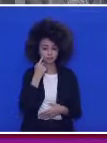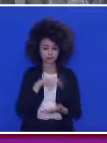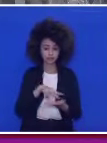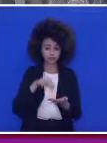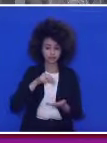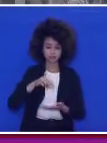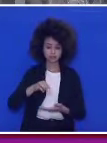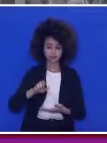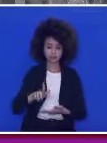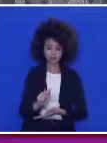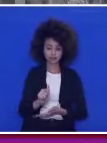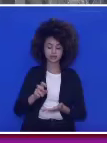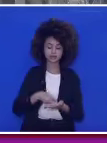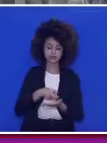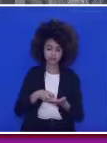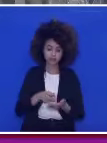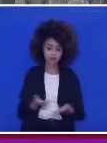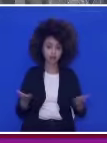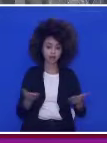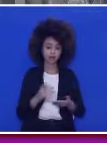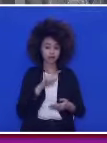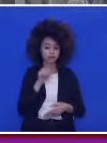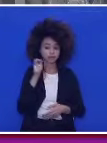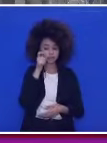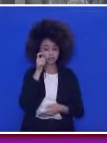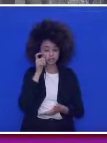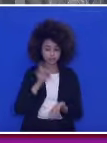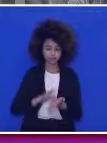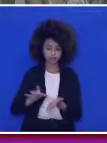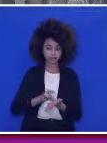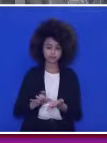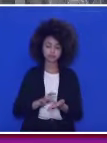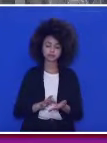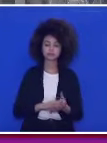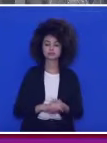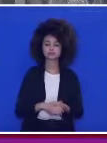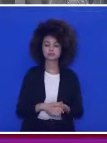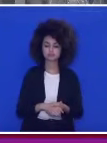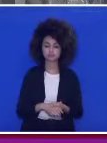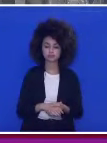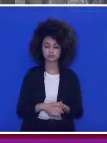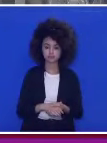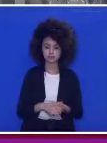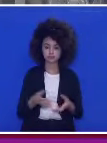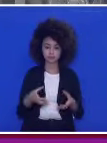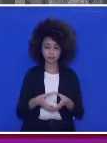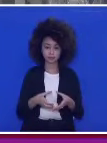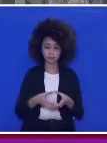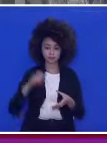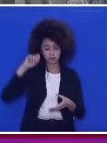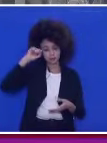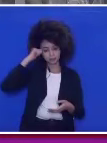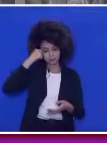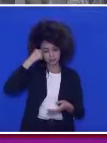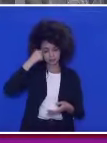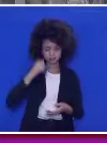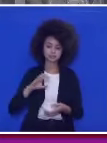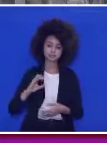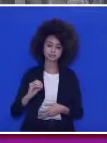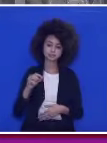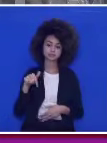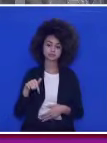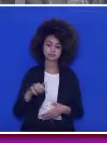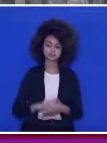os sorteios da Mega Sena, da Quina. Agora você conferindo o Loto Fácil. Bola preta, 07.